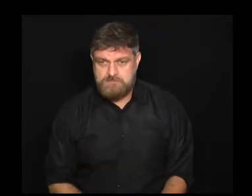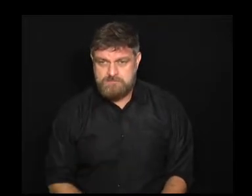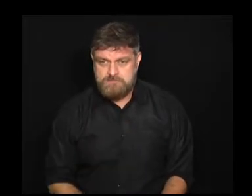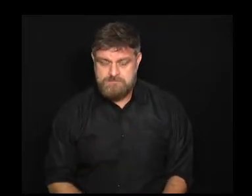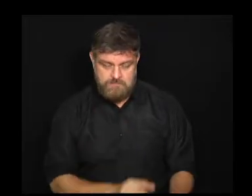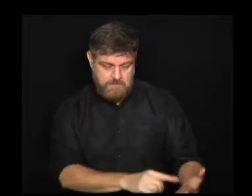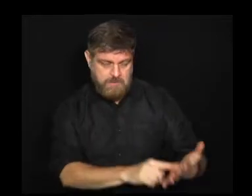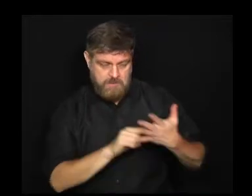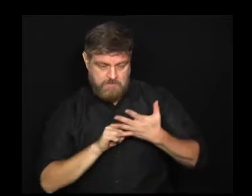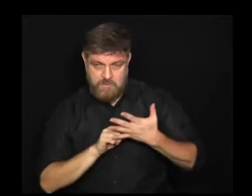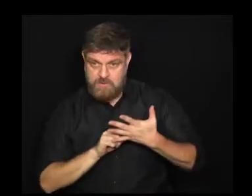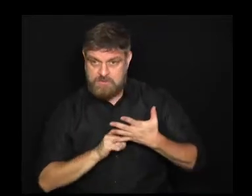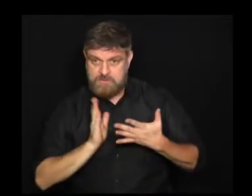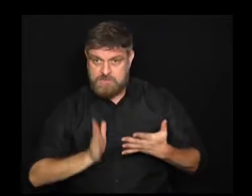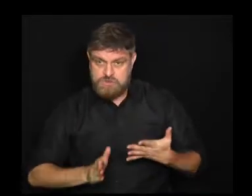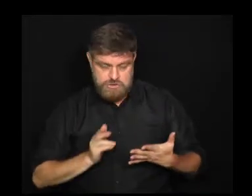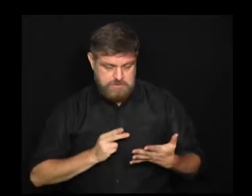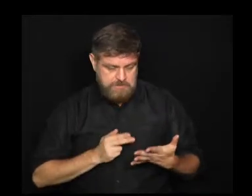desenhou já